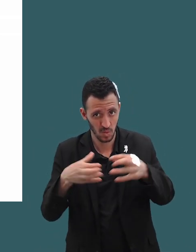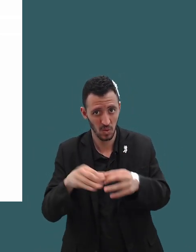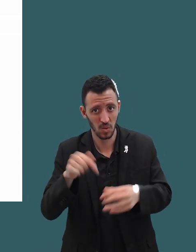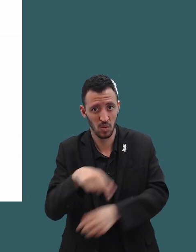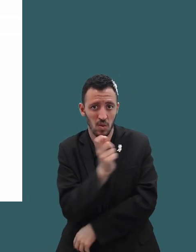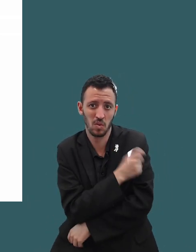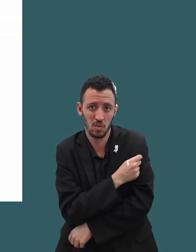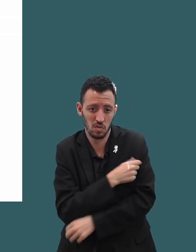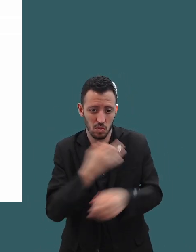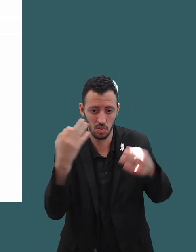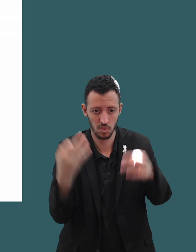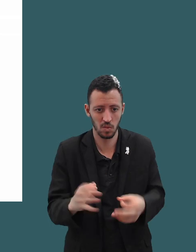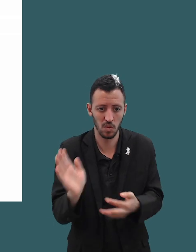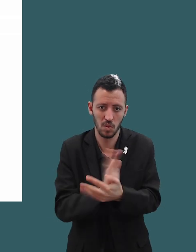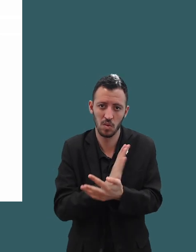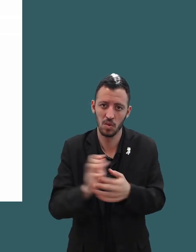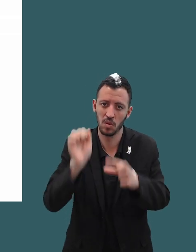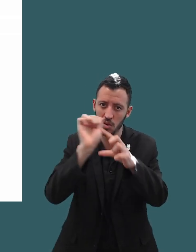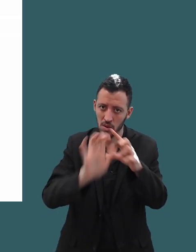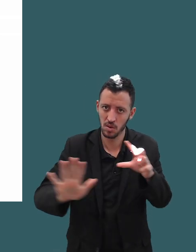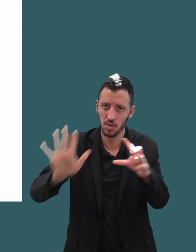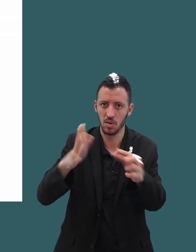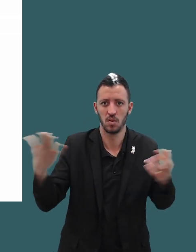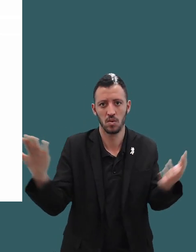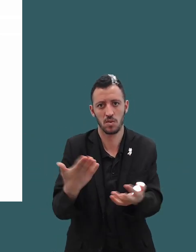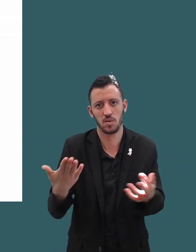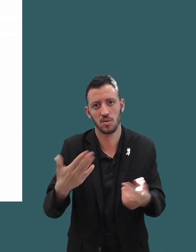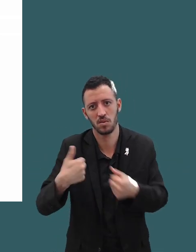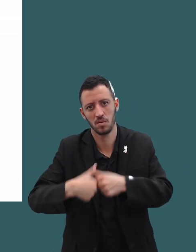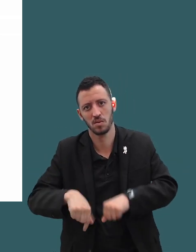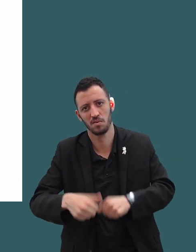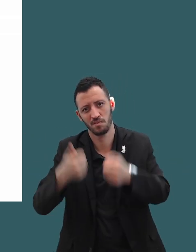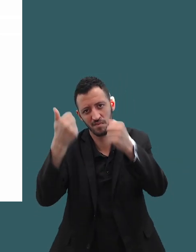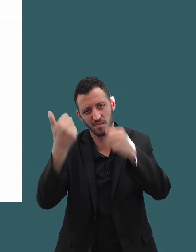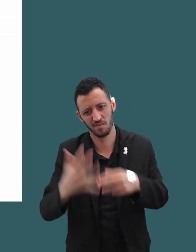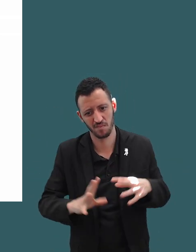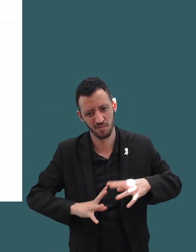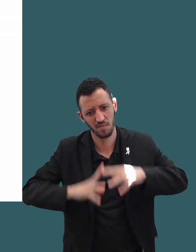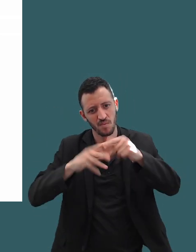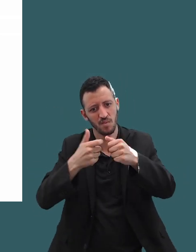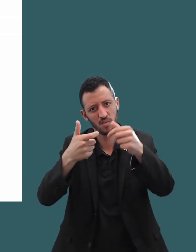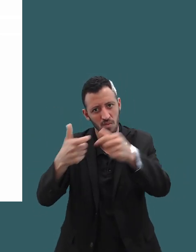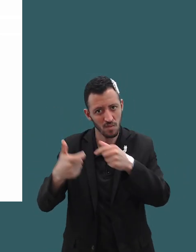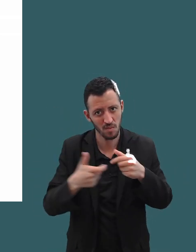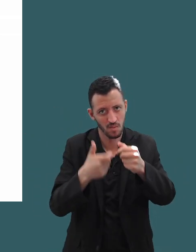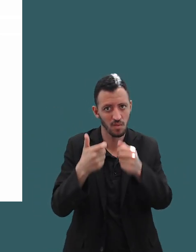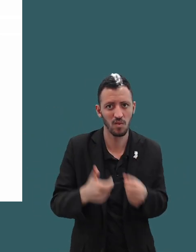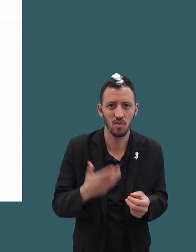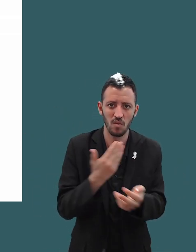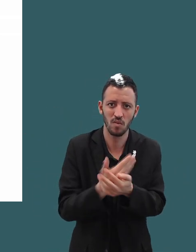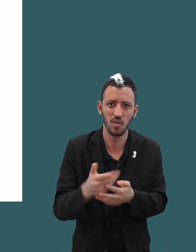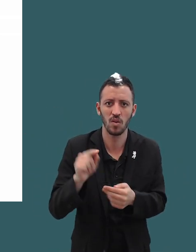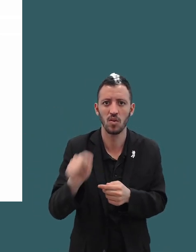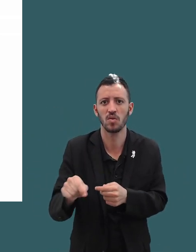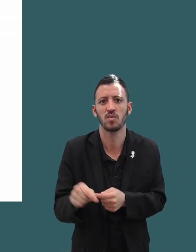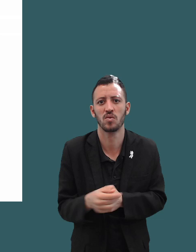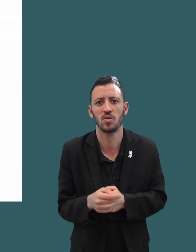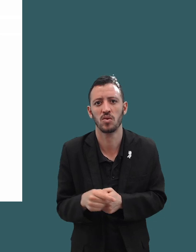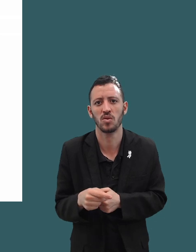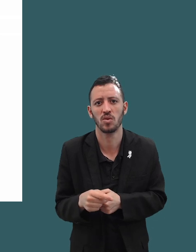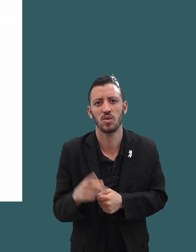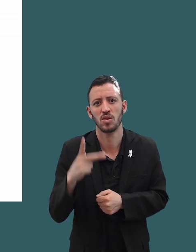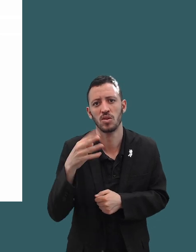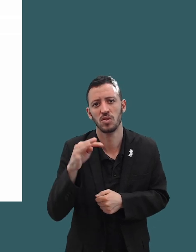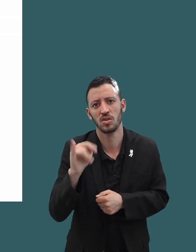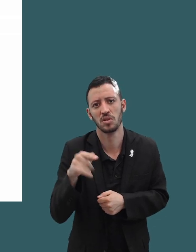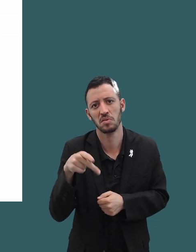antivacinas pontuais em algumas plataformas, hoje é uma narrativa que está presente em todos os espaços. Abriu o TikTok, é